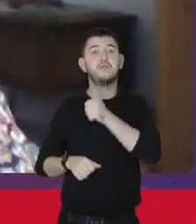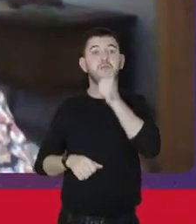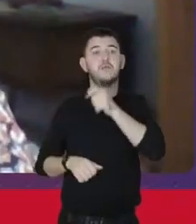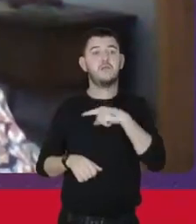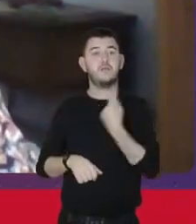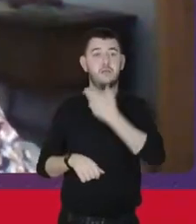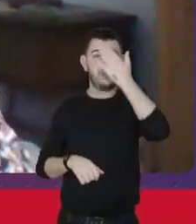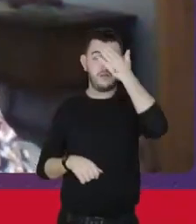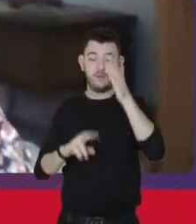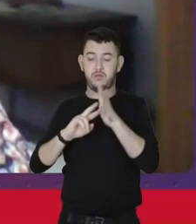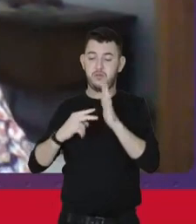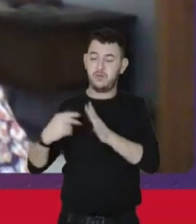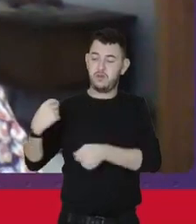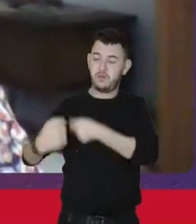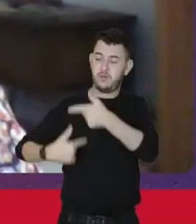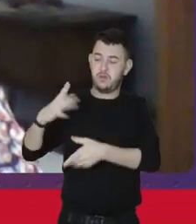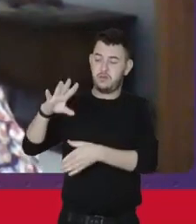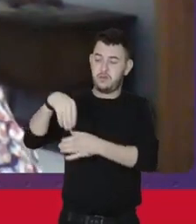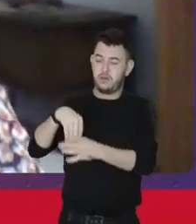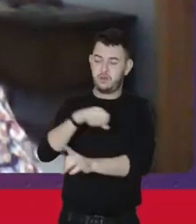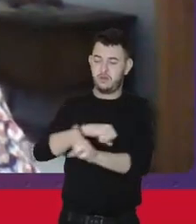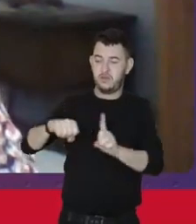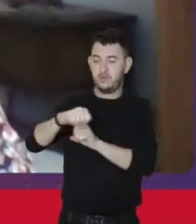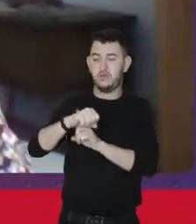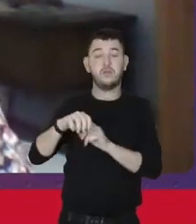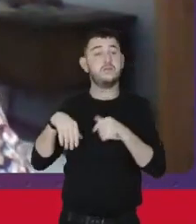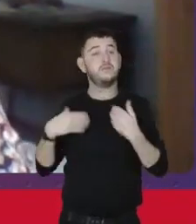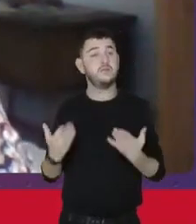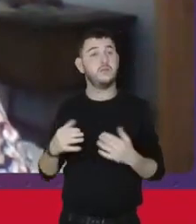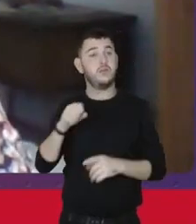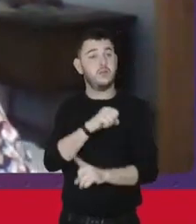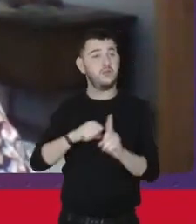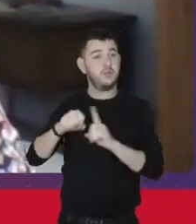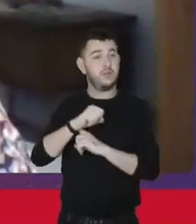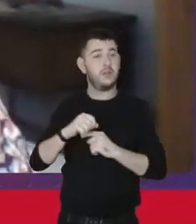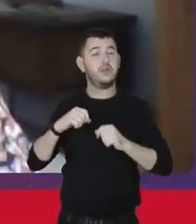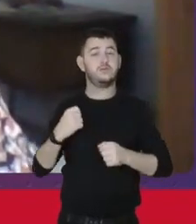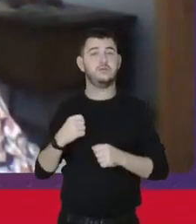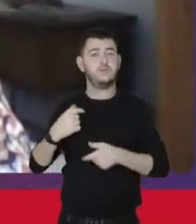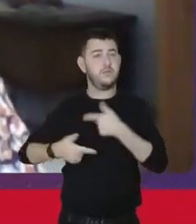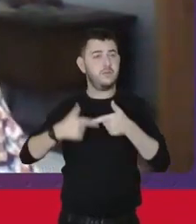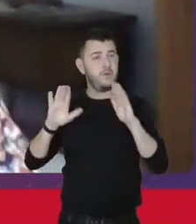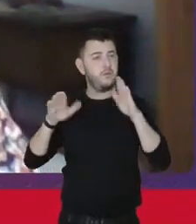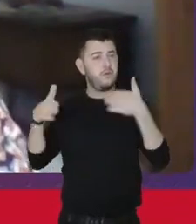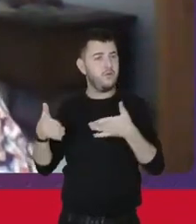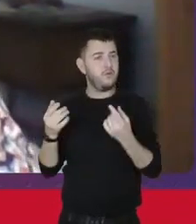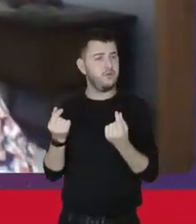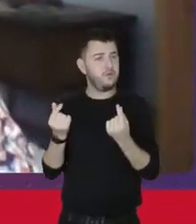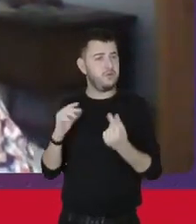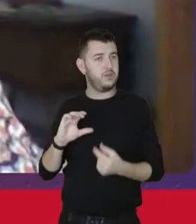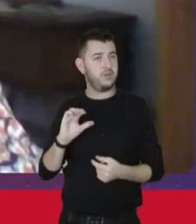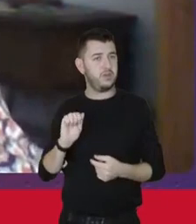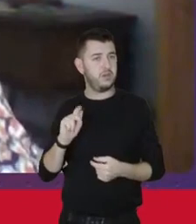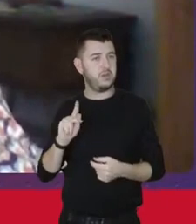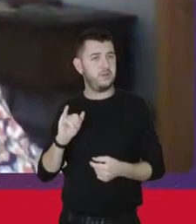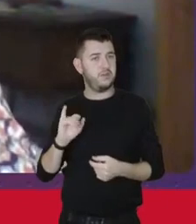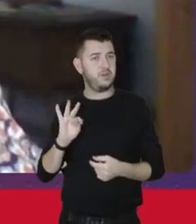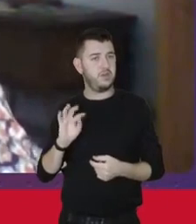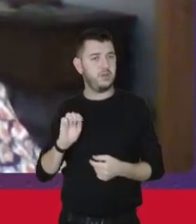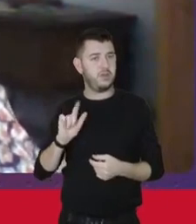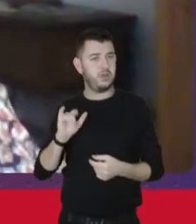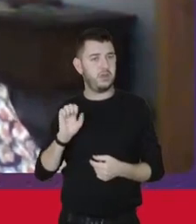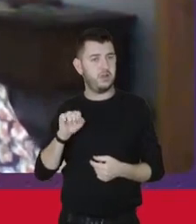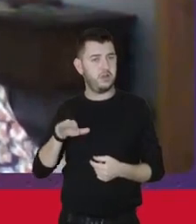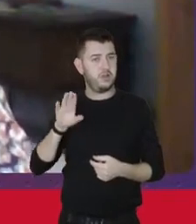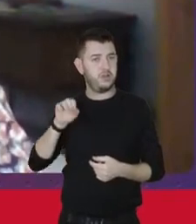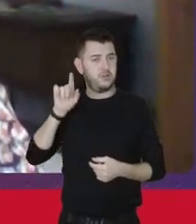em nossa sociedade. As sociedades capitalistas, elas reconhecem o trabalho apenas como